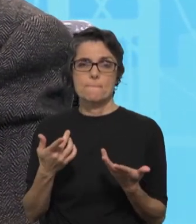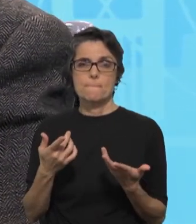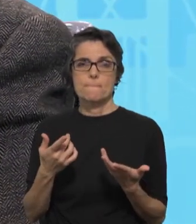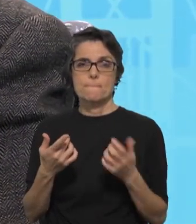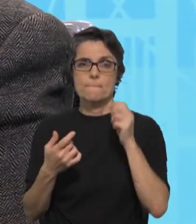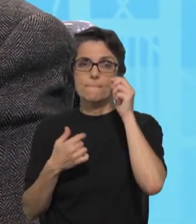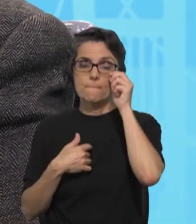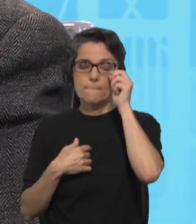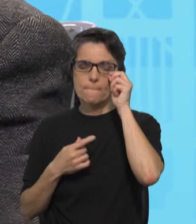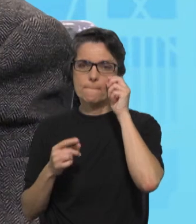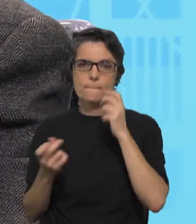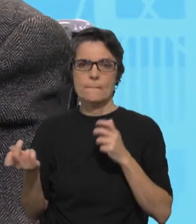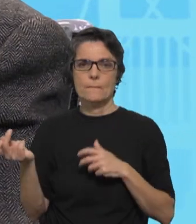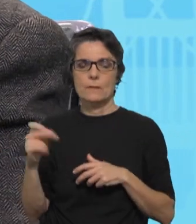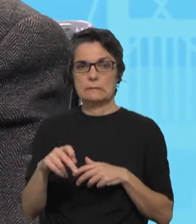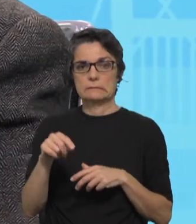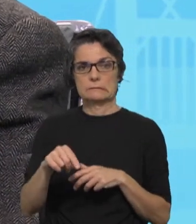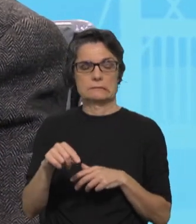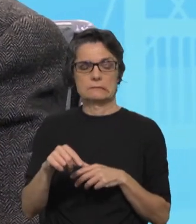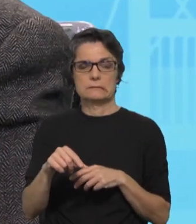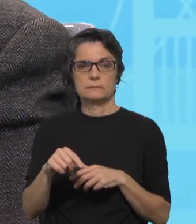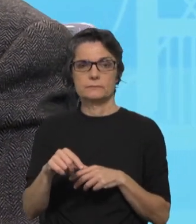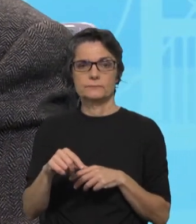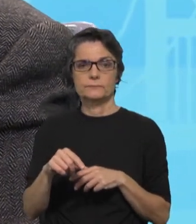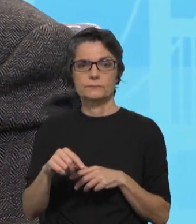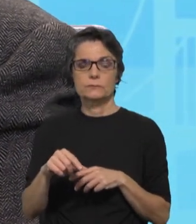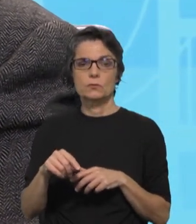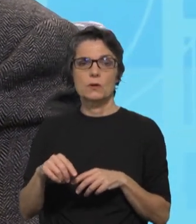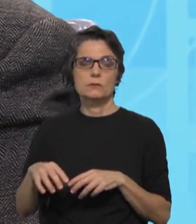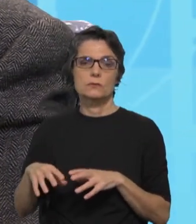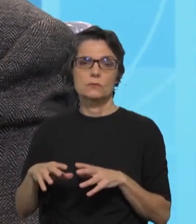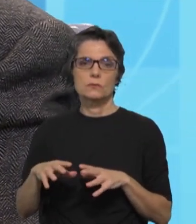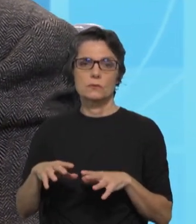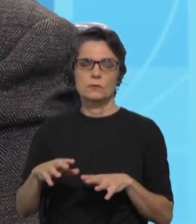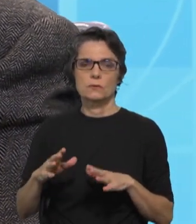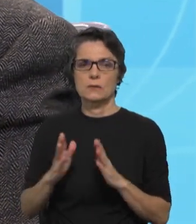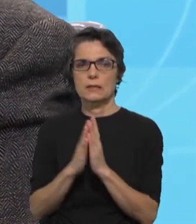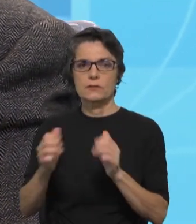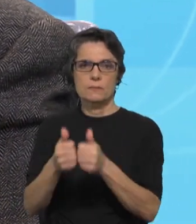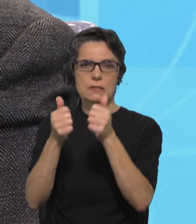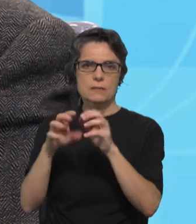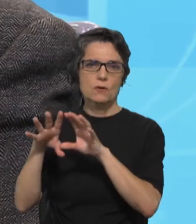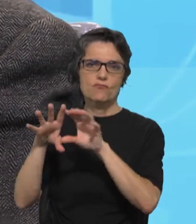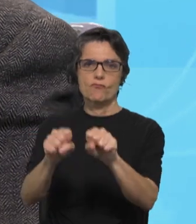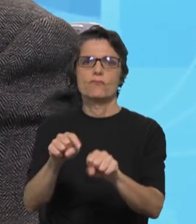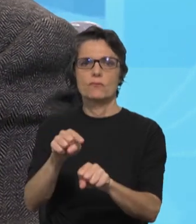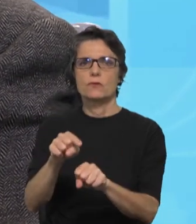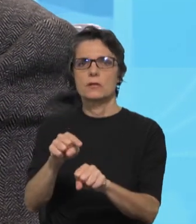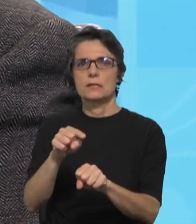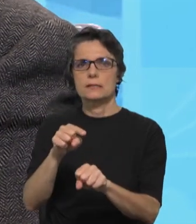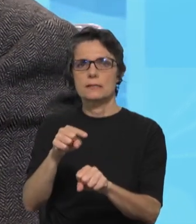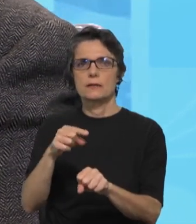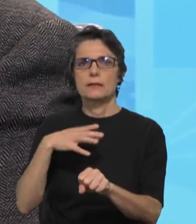aquele acontecimento que certamente vai ser referido, o assalto ao patriarcado, por aqueles que queriam uma intervenção do